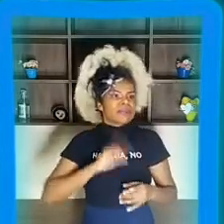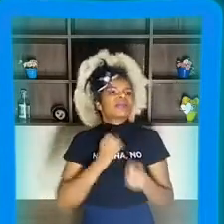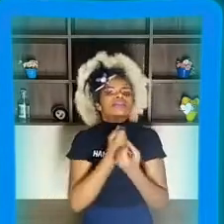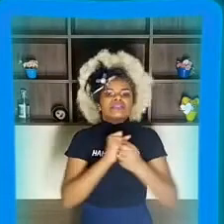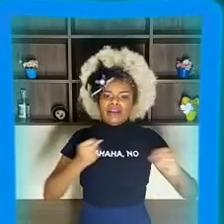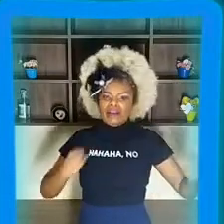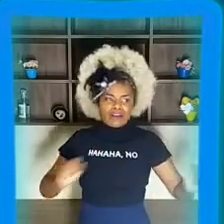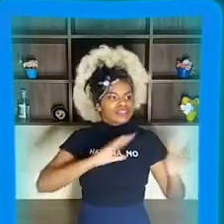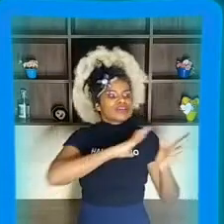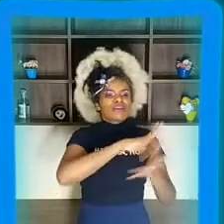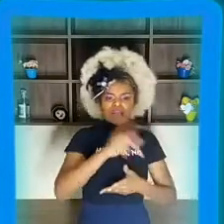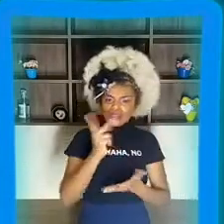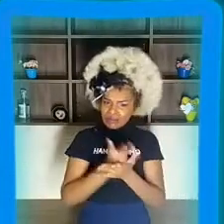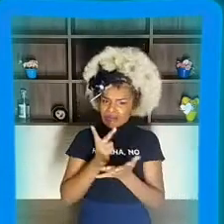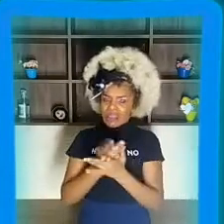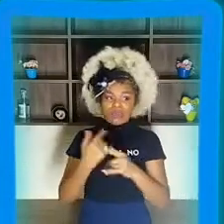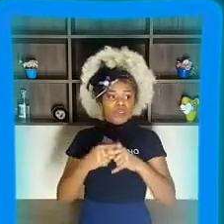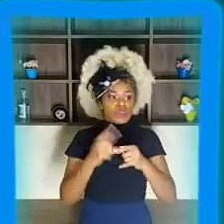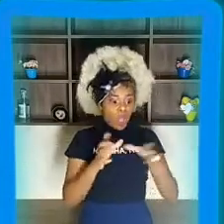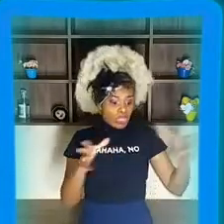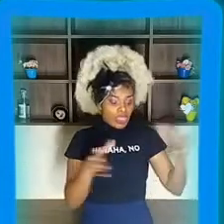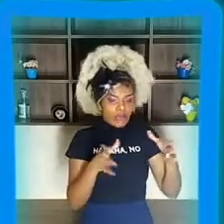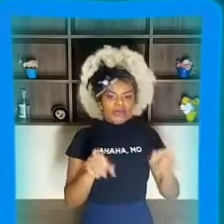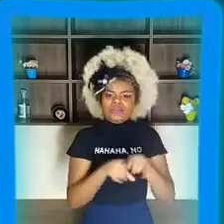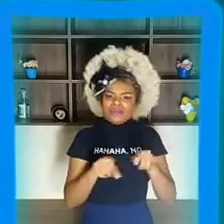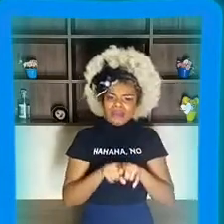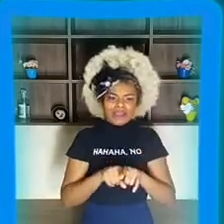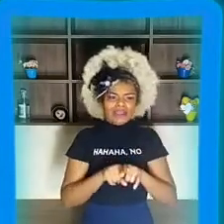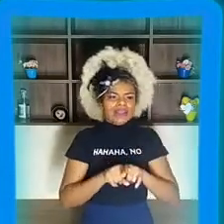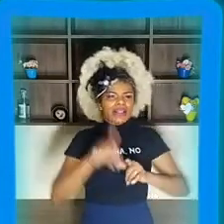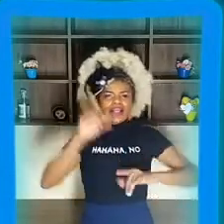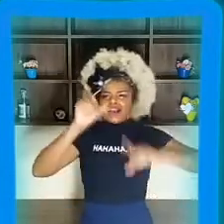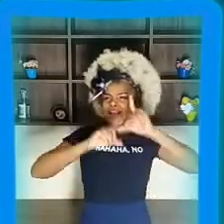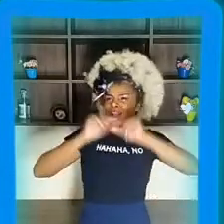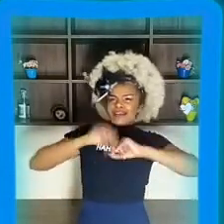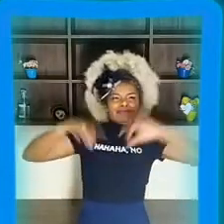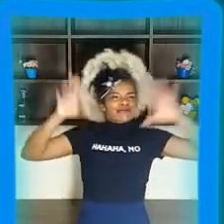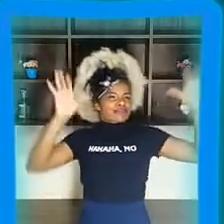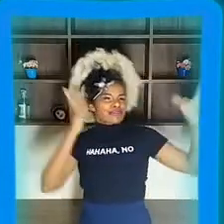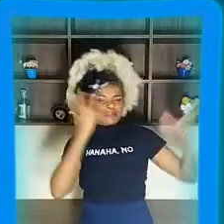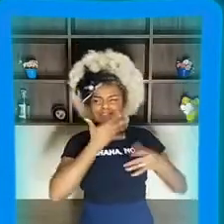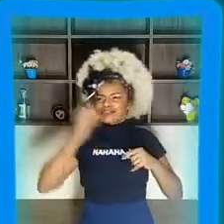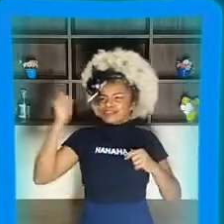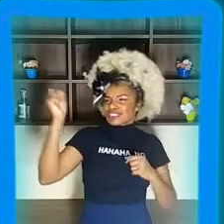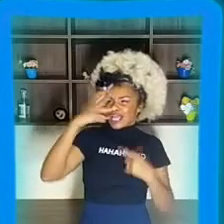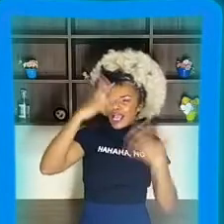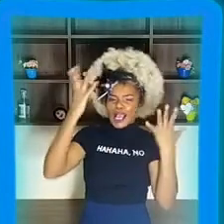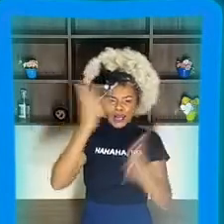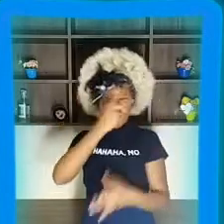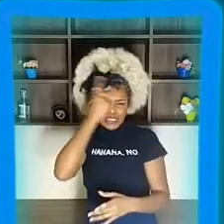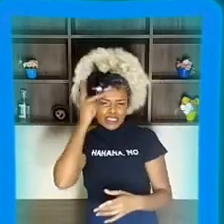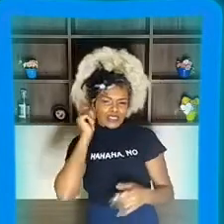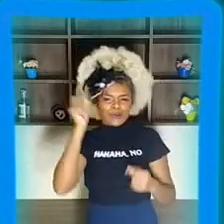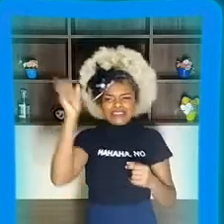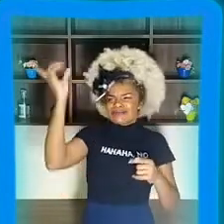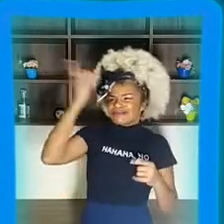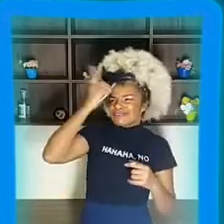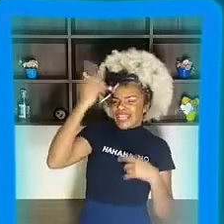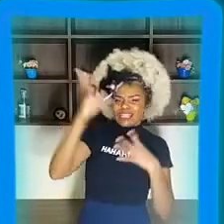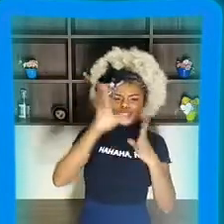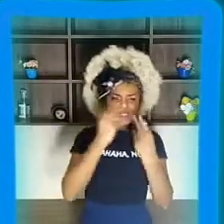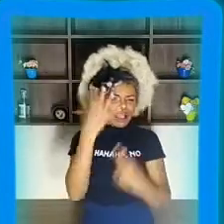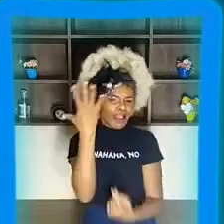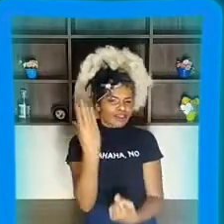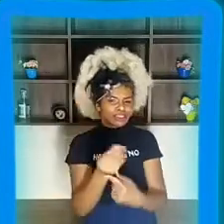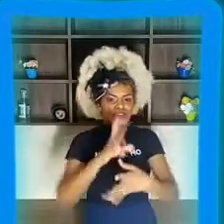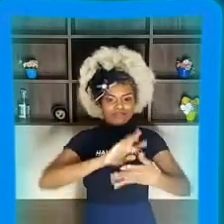o universo mesmo, não só pelo tamanho, mas pelos astros, pelas estrelas, os sols que brilham nessas Minas Gerais. E